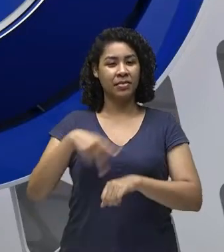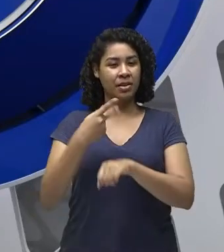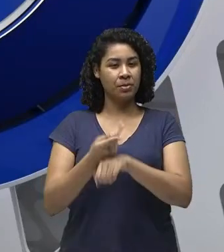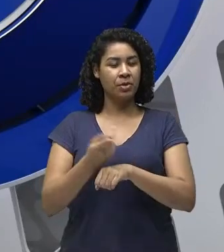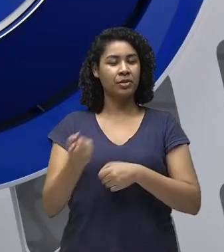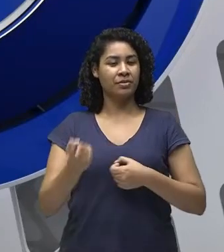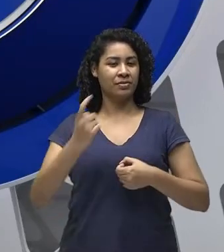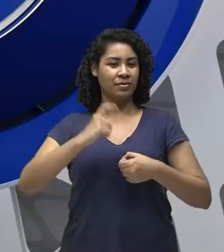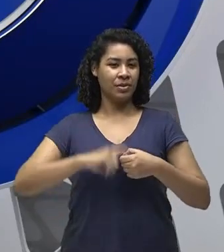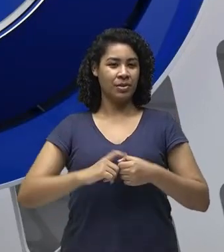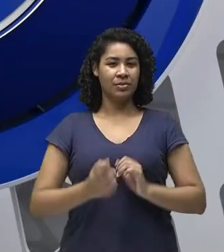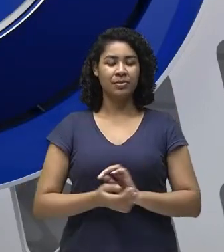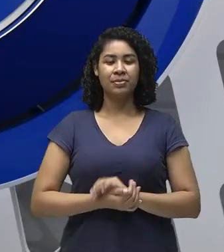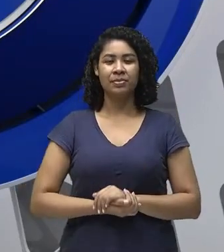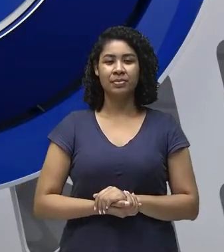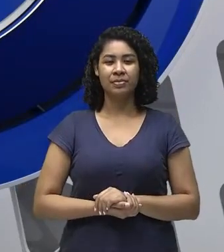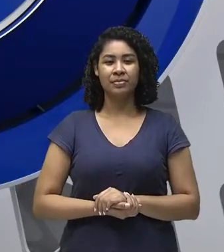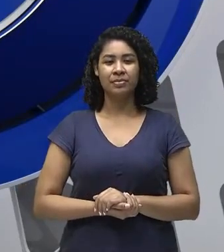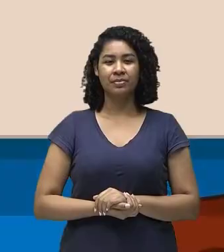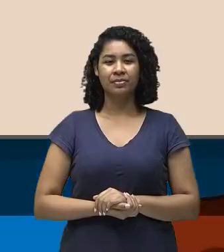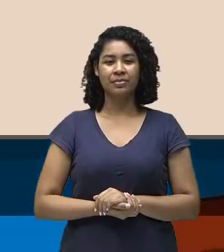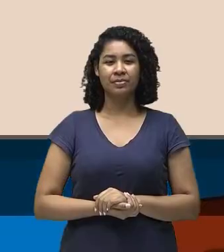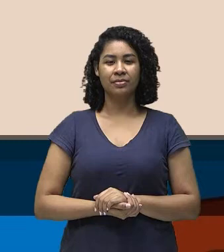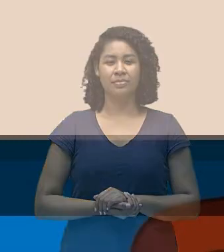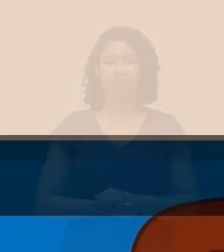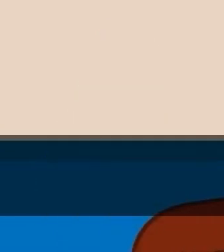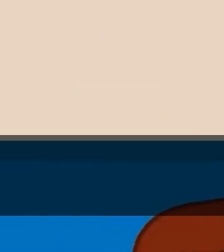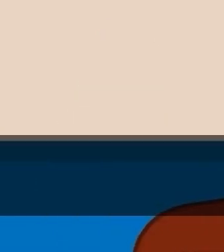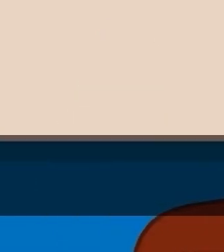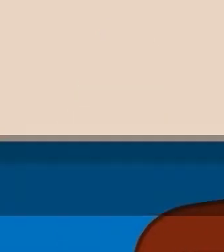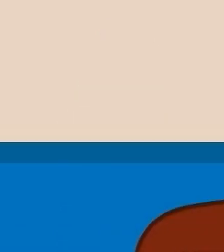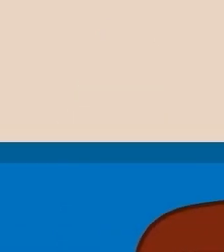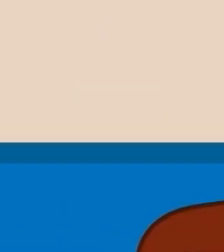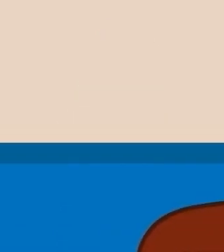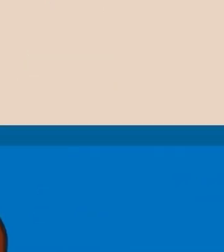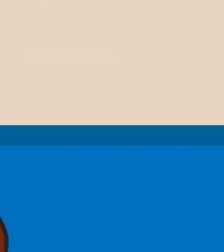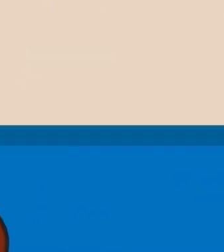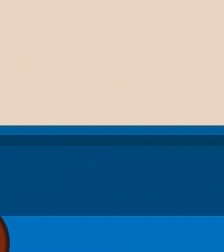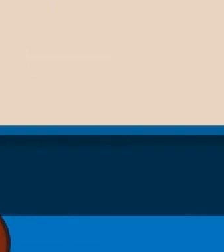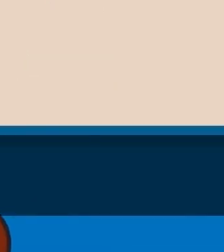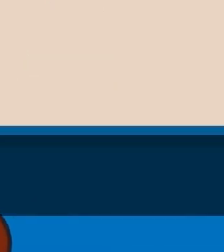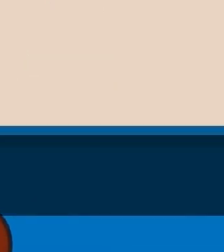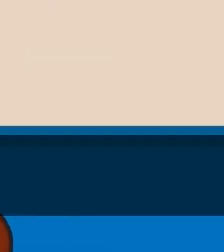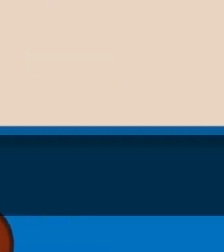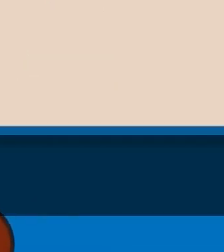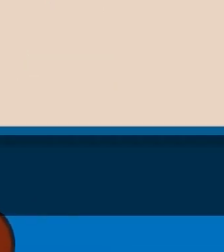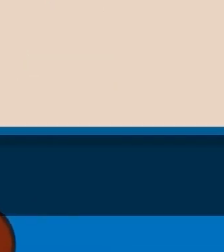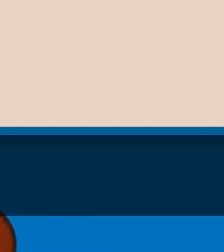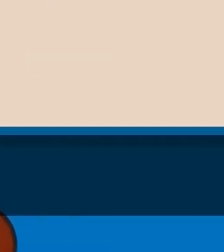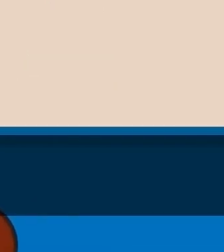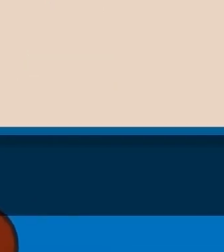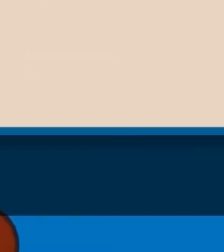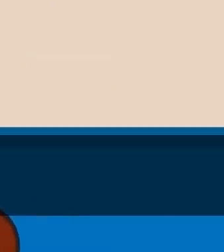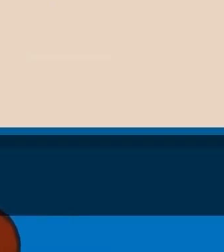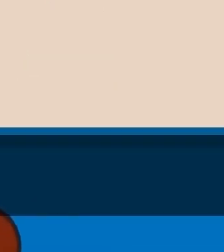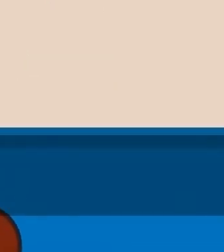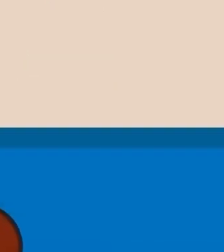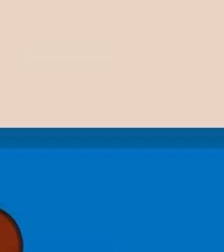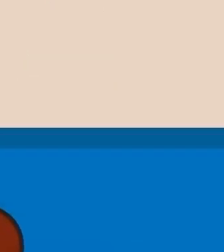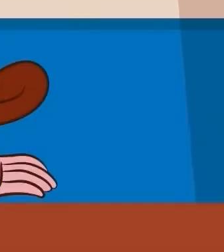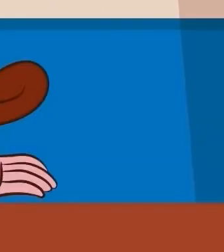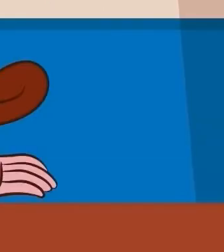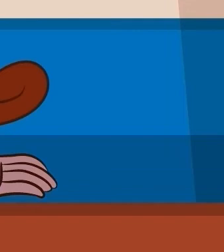identificar os pronomes, ok? Let's go! Who are your friends? Sammy, Victoria, and